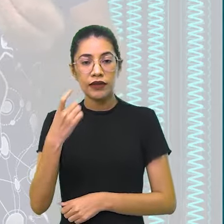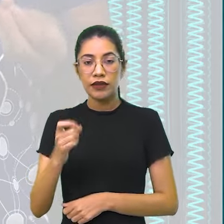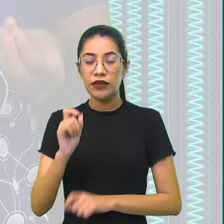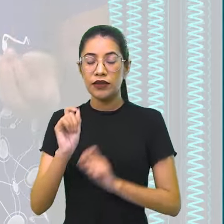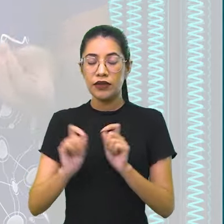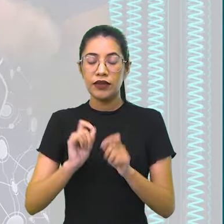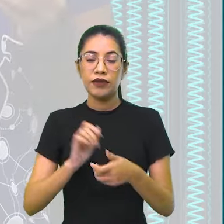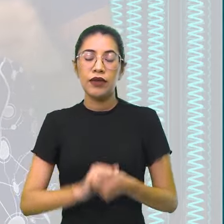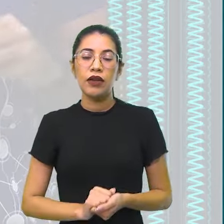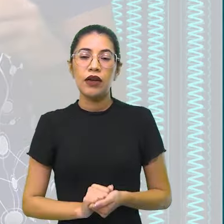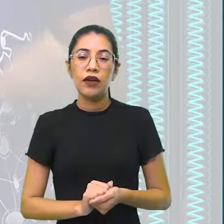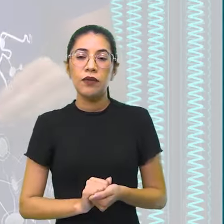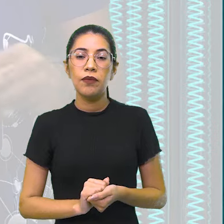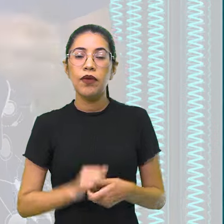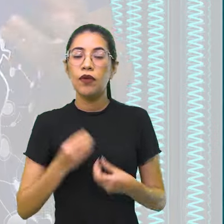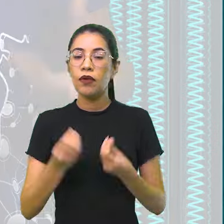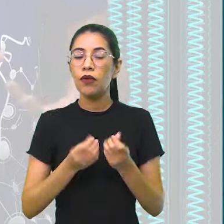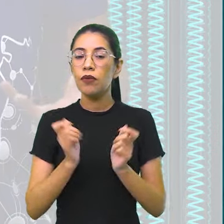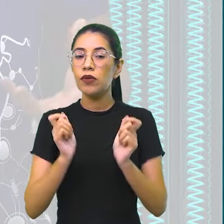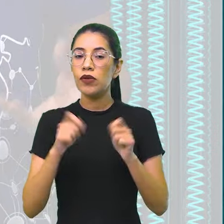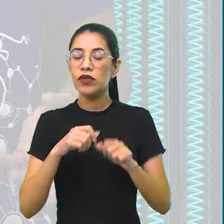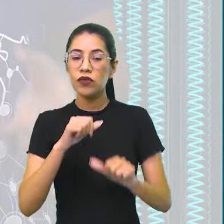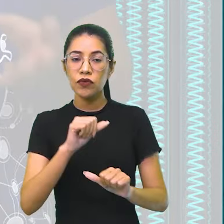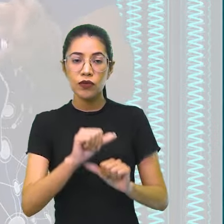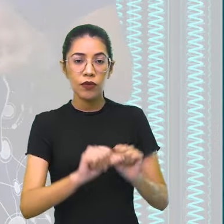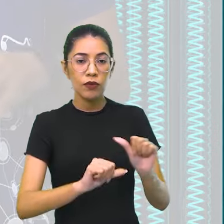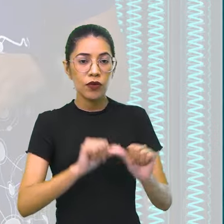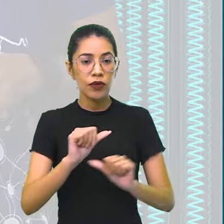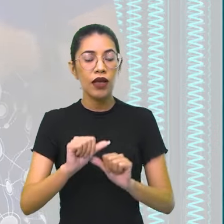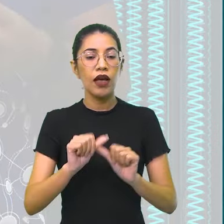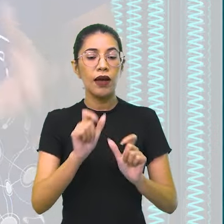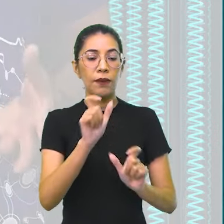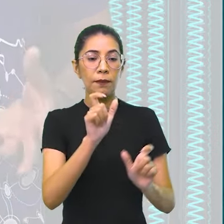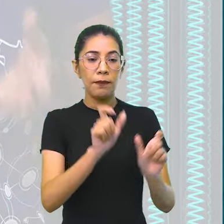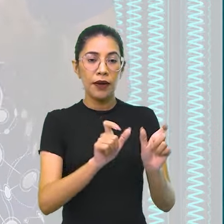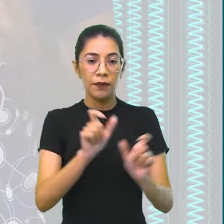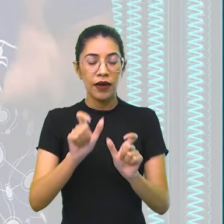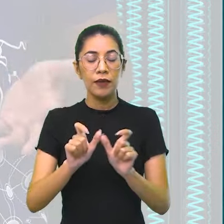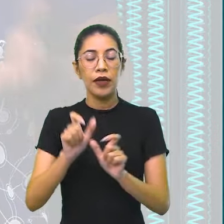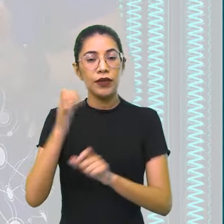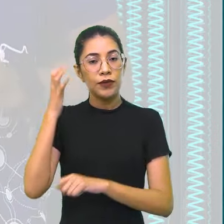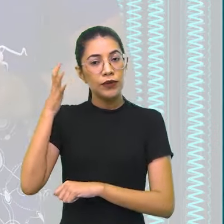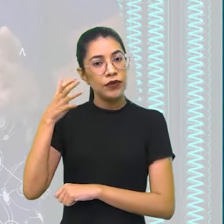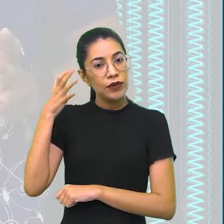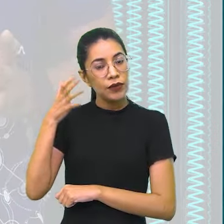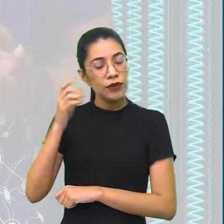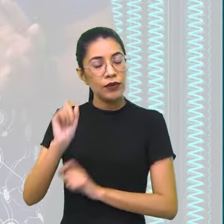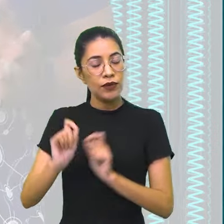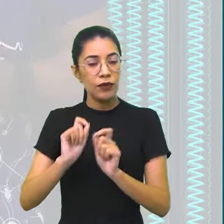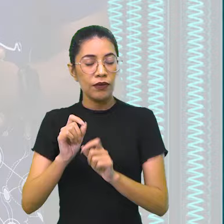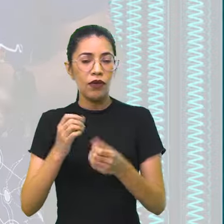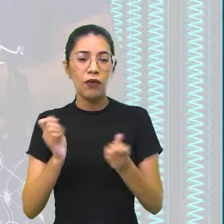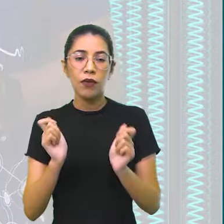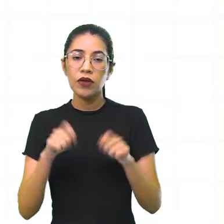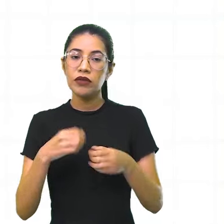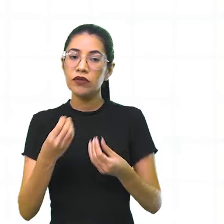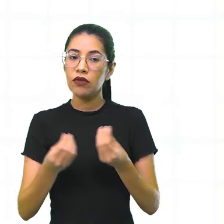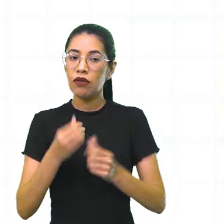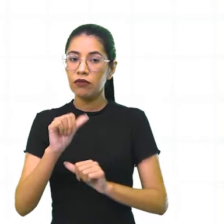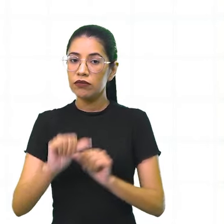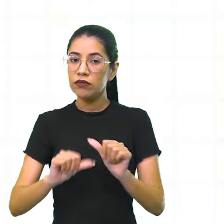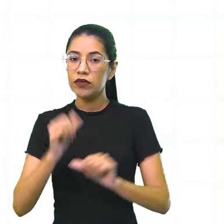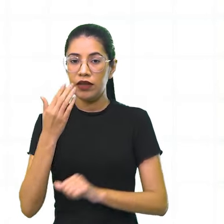quando a gente começa a fazer essa transição aí das pessoas do discurso. Como é que eu posso fazer isso, professor? Olha